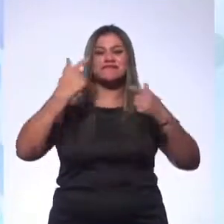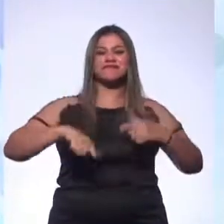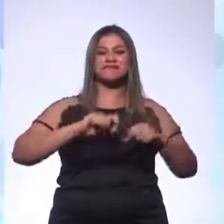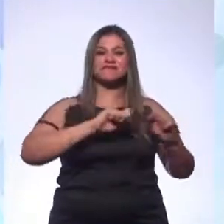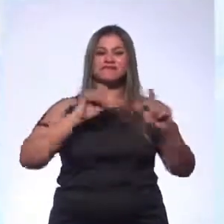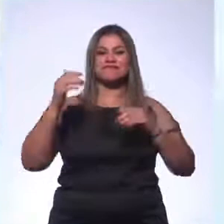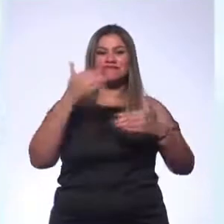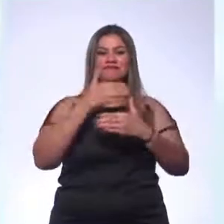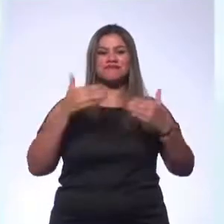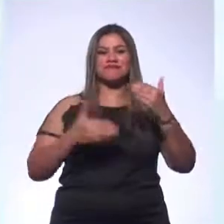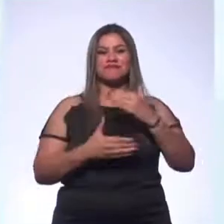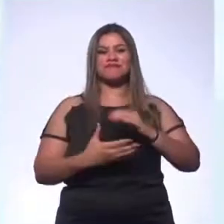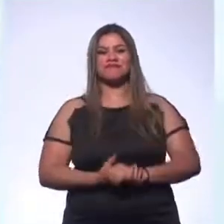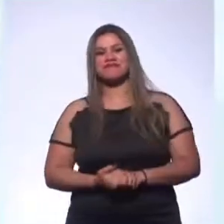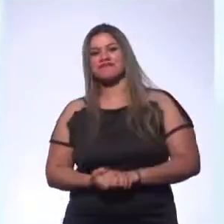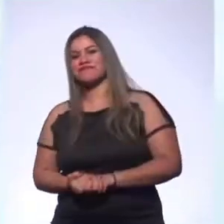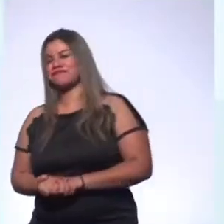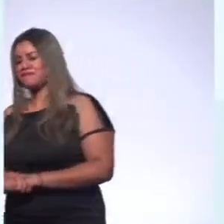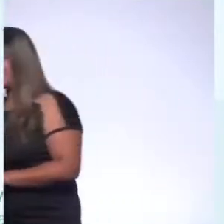tela.